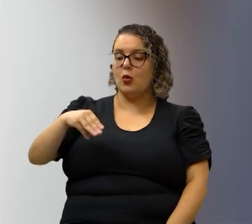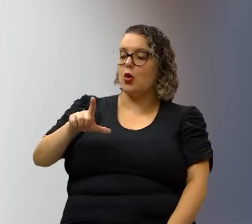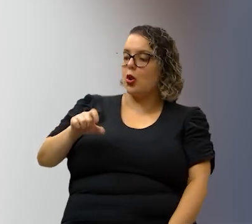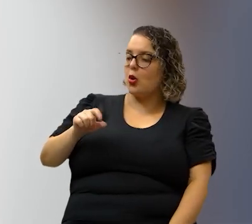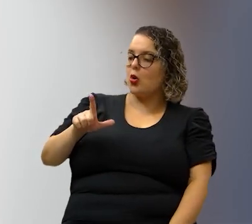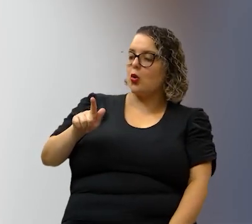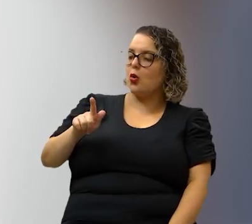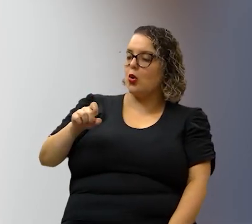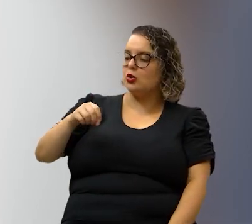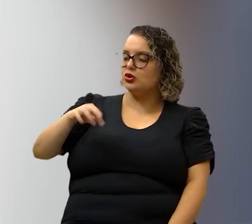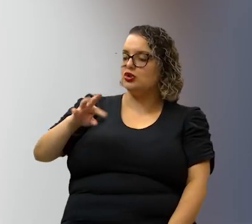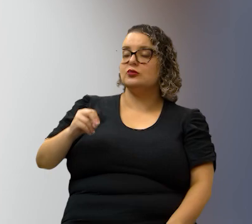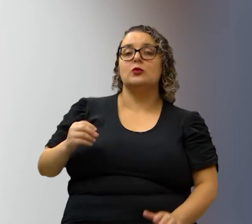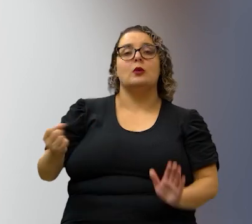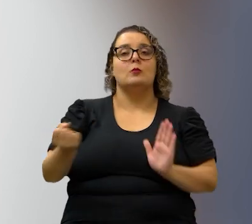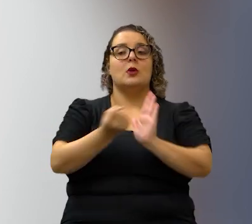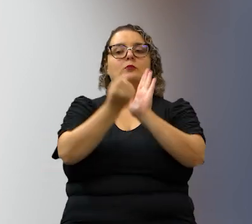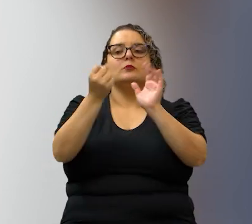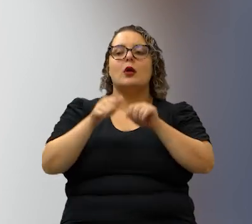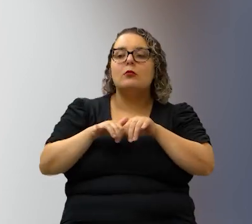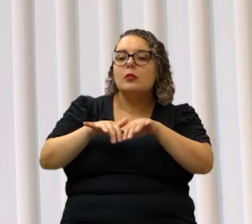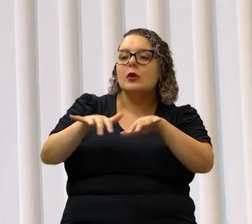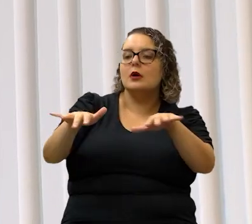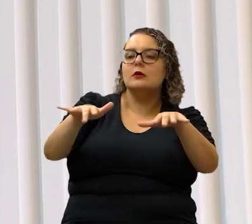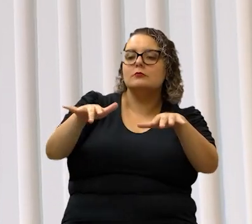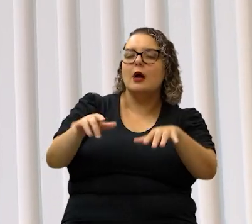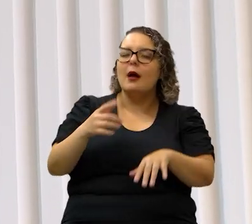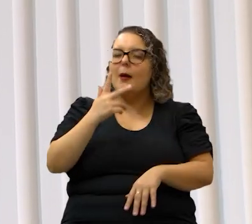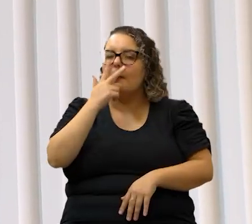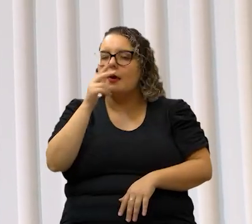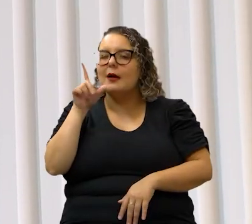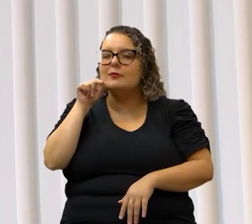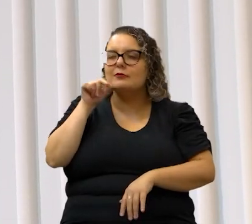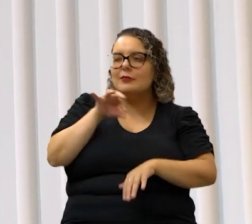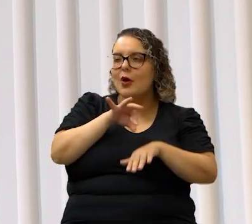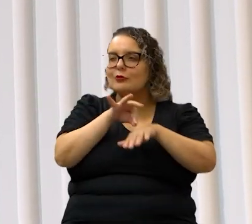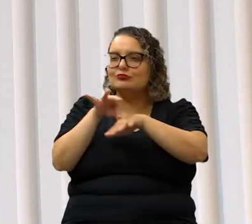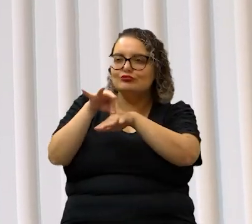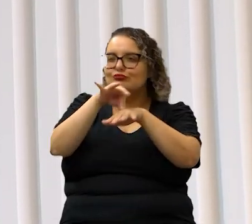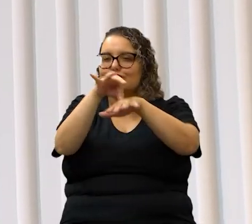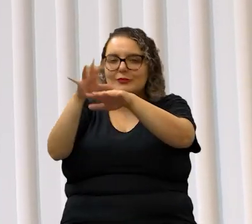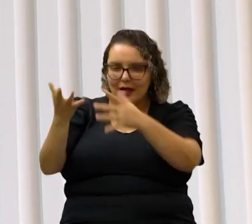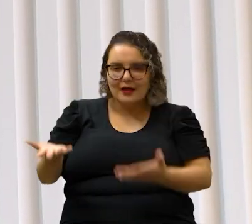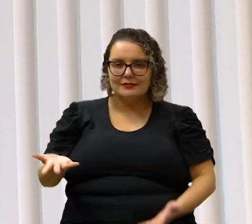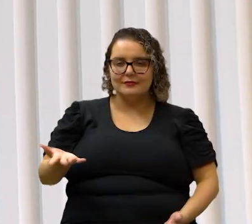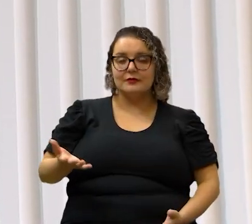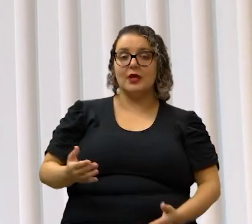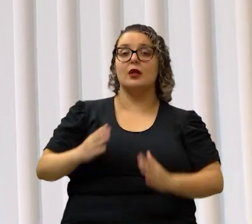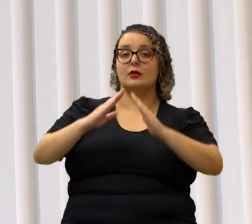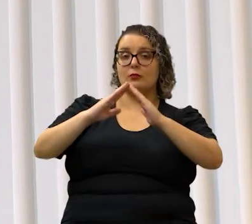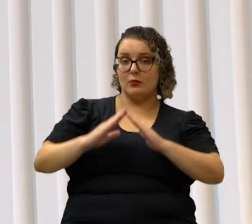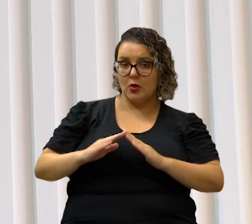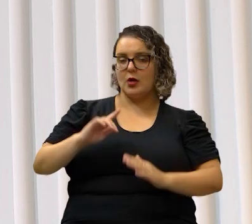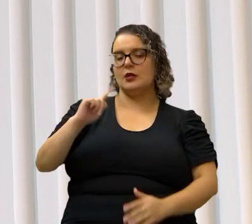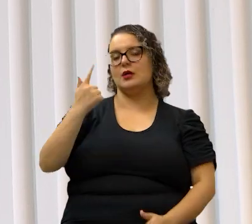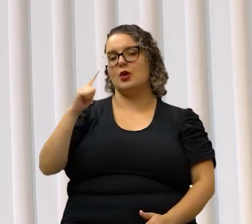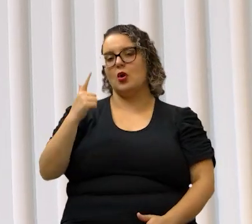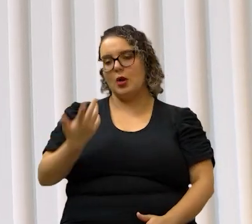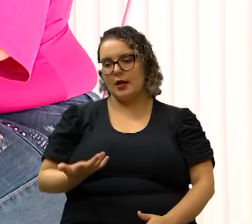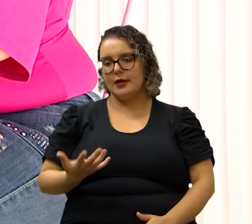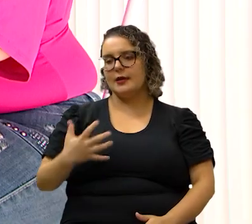é um logotipo voltado para a prosperidade, levar essa sementinha para vários lugares, essa coisa saudável, ele mora em